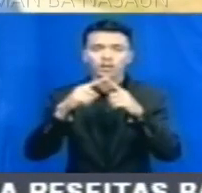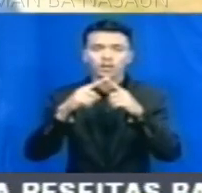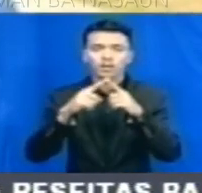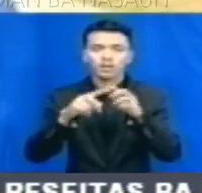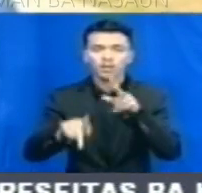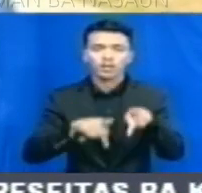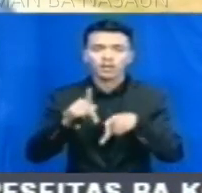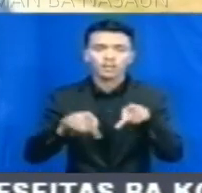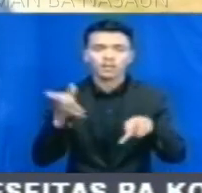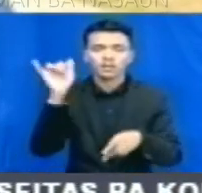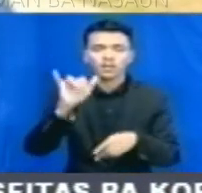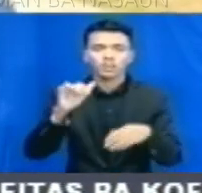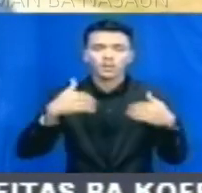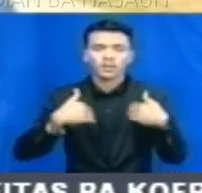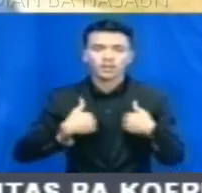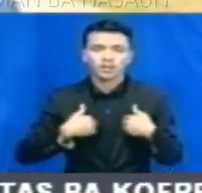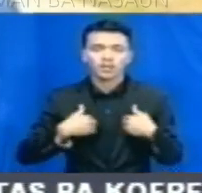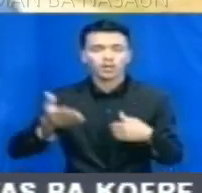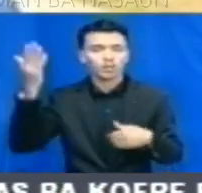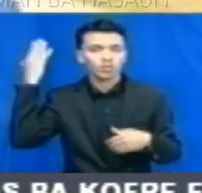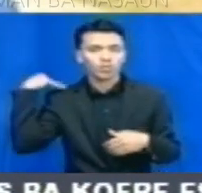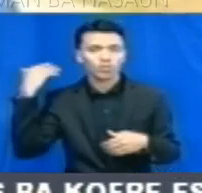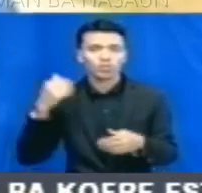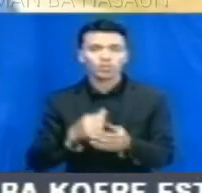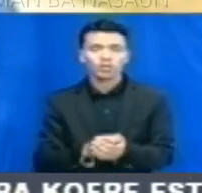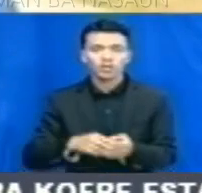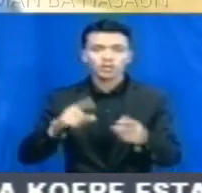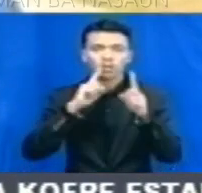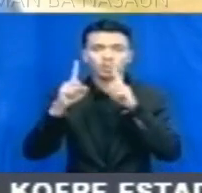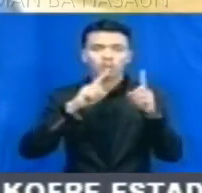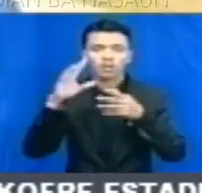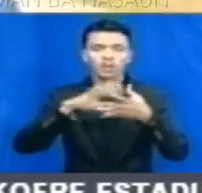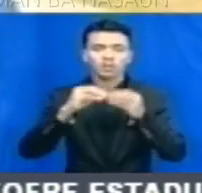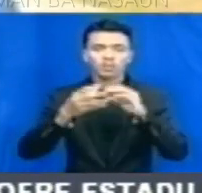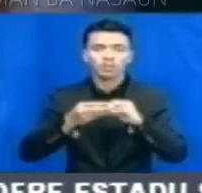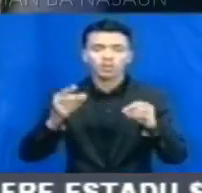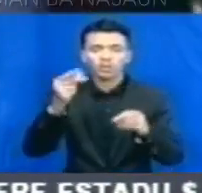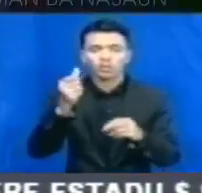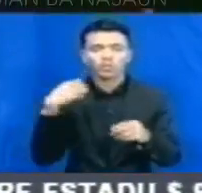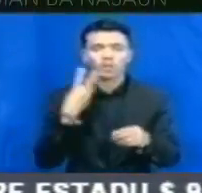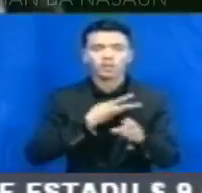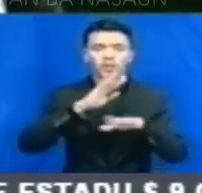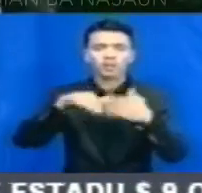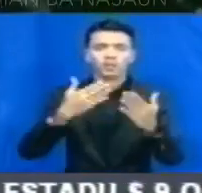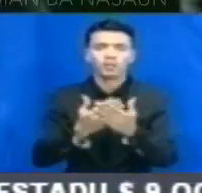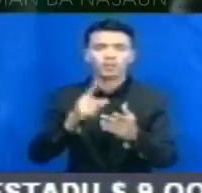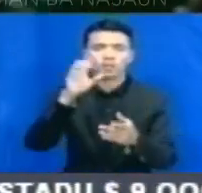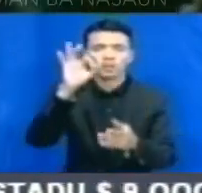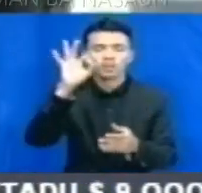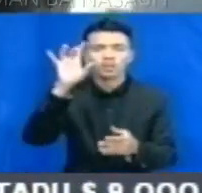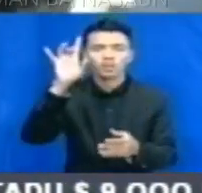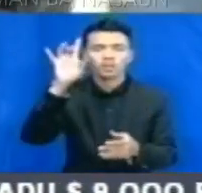que ia passar o liuba, o sira sira se conta a história, ituan, bahia, ita hotu. Sobrevivente